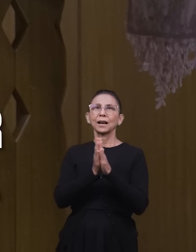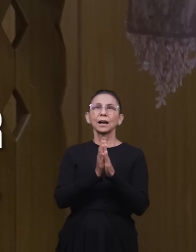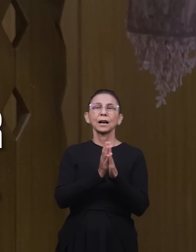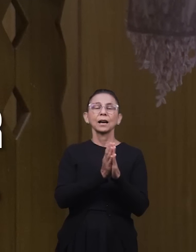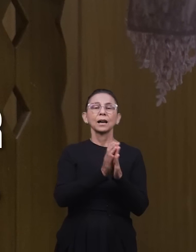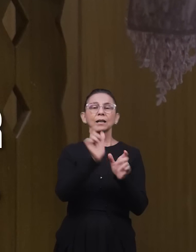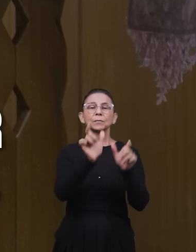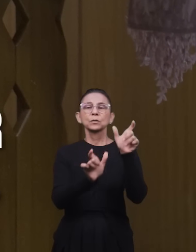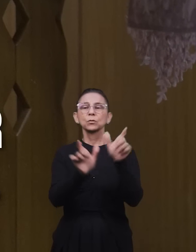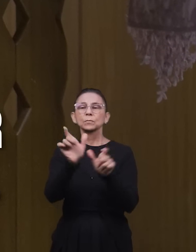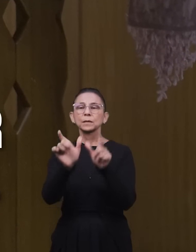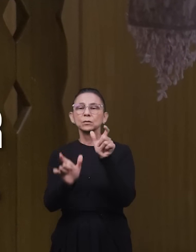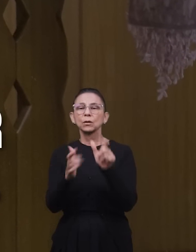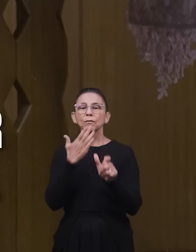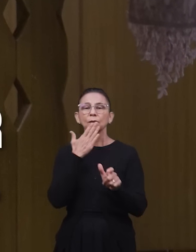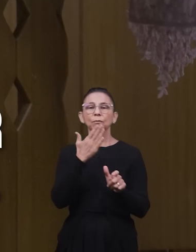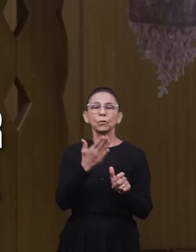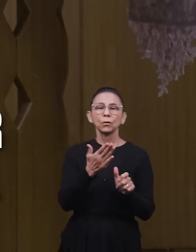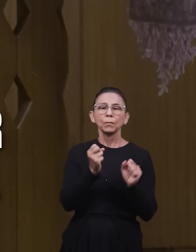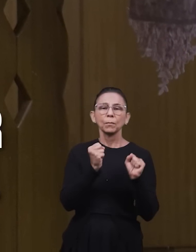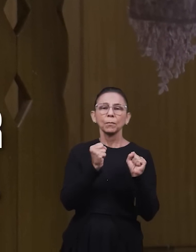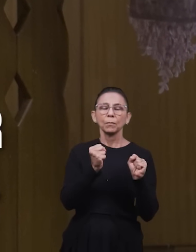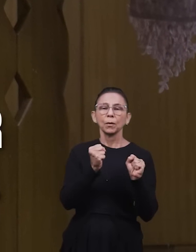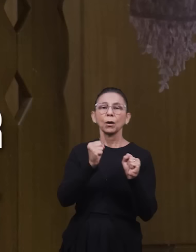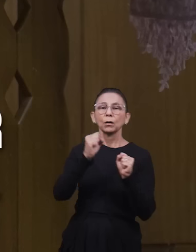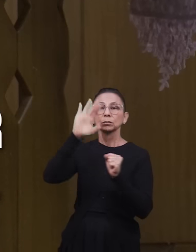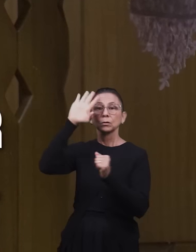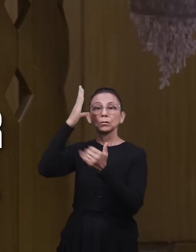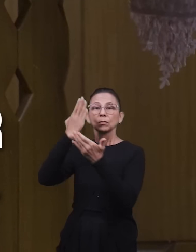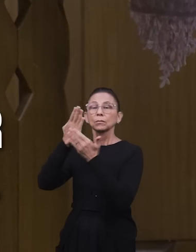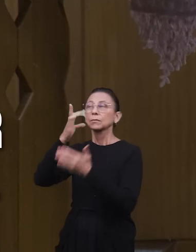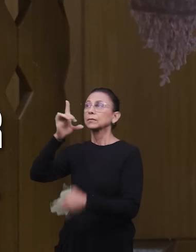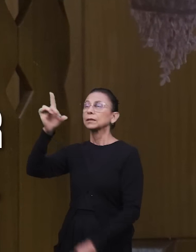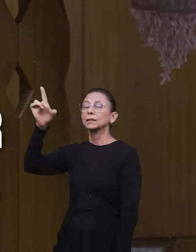em Deus posso